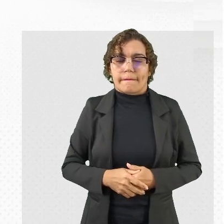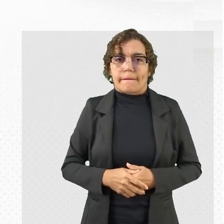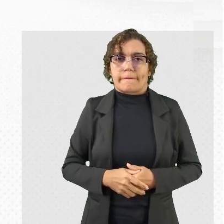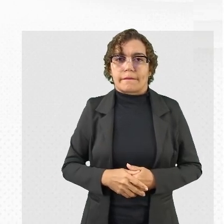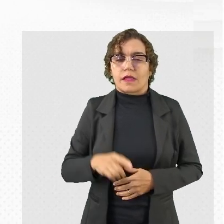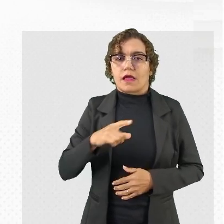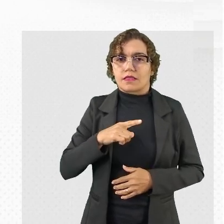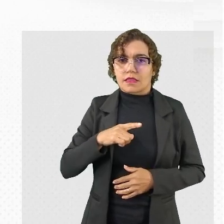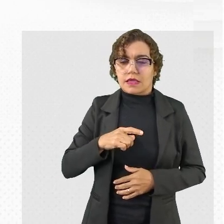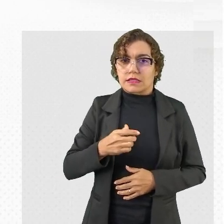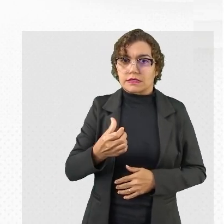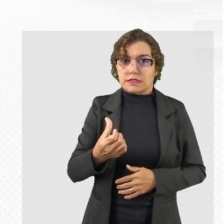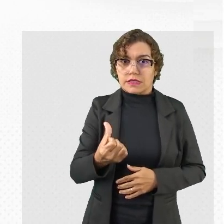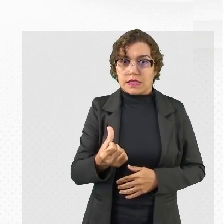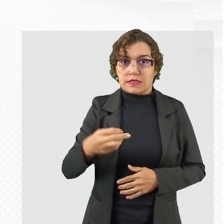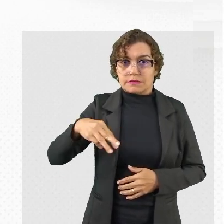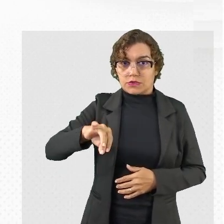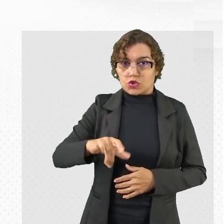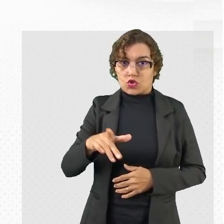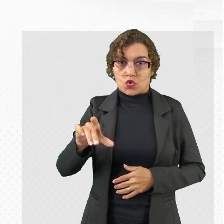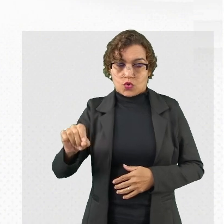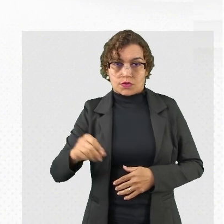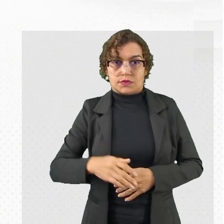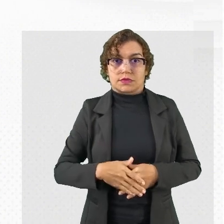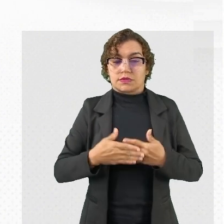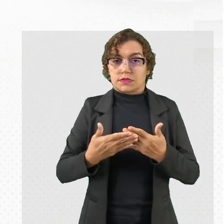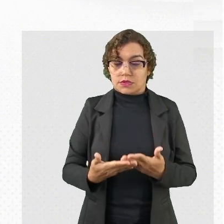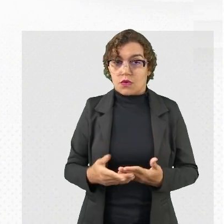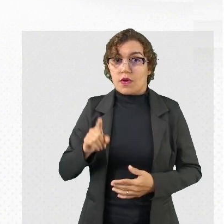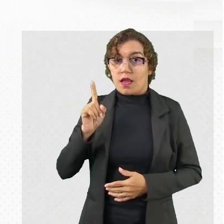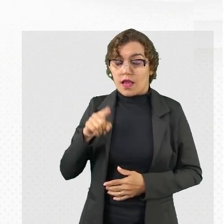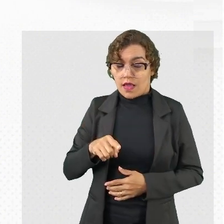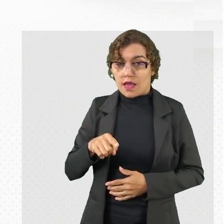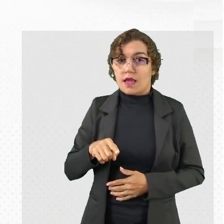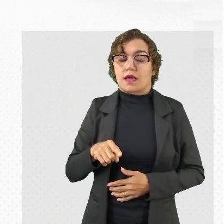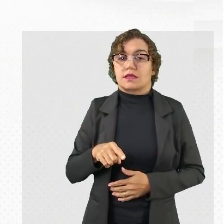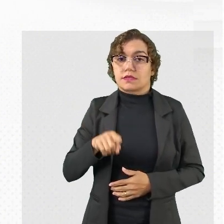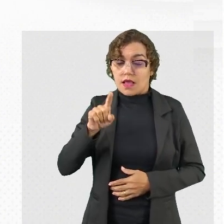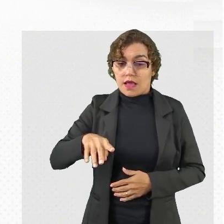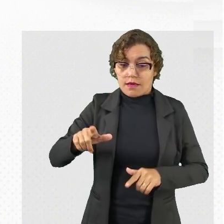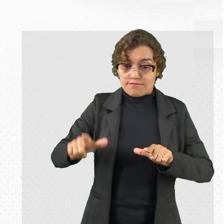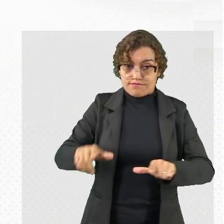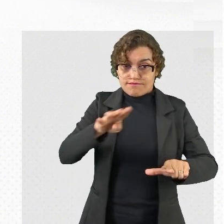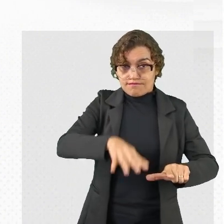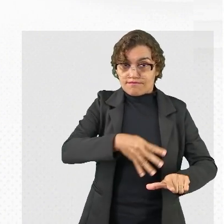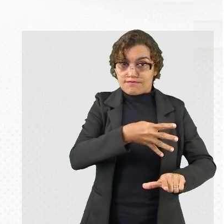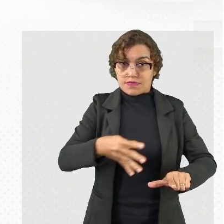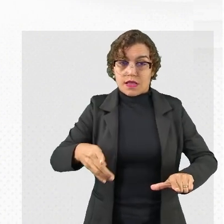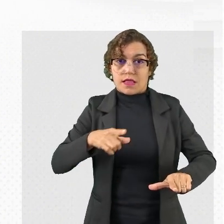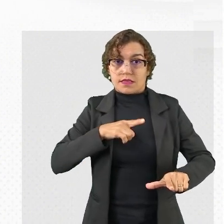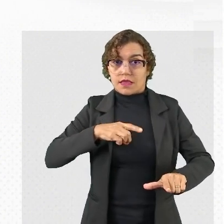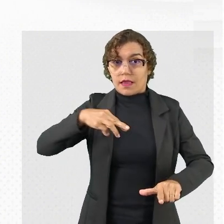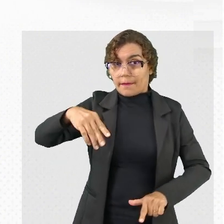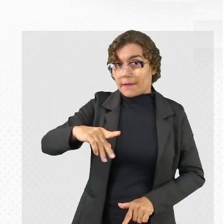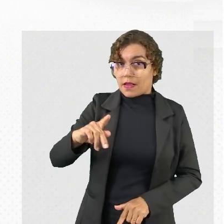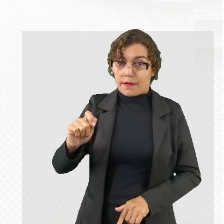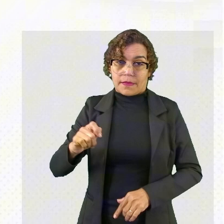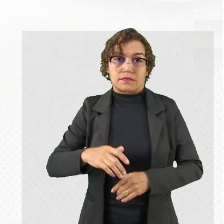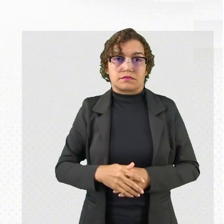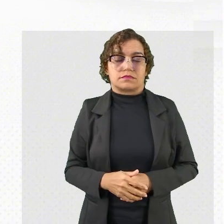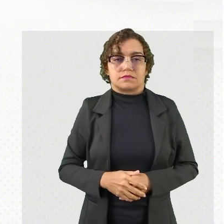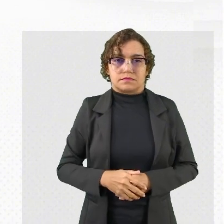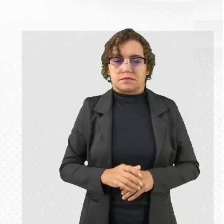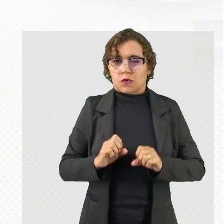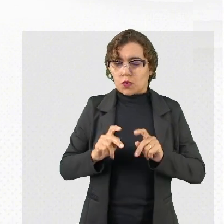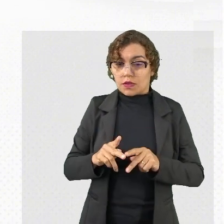6 milhões. Então, essa que foi a escala que foi elaborado o mapa. O mapa foi na escala 1 para